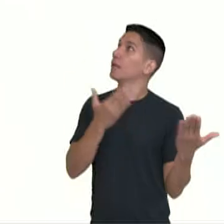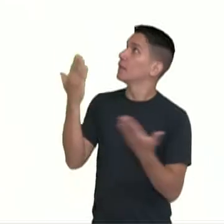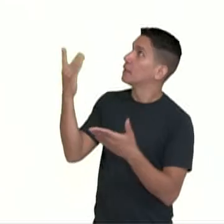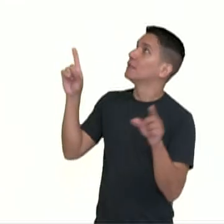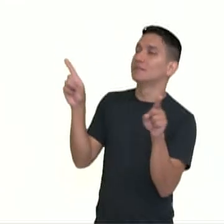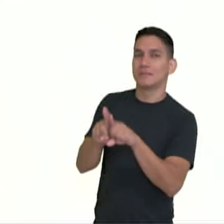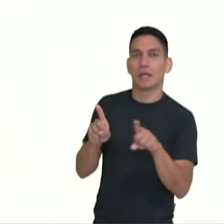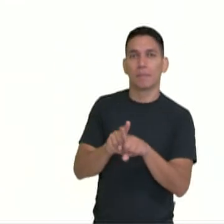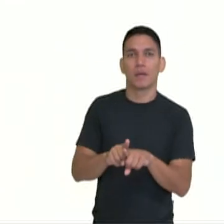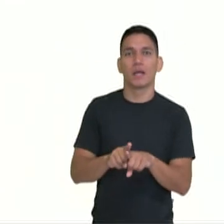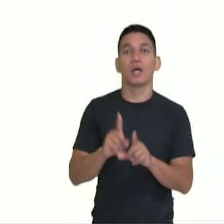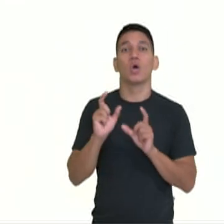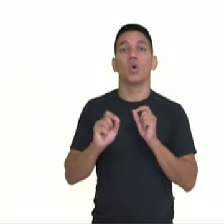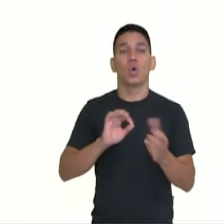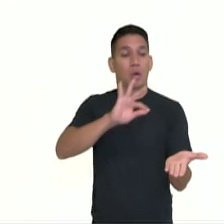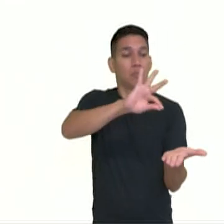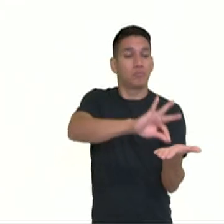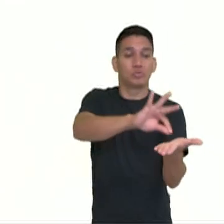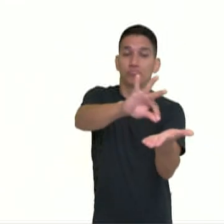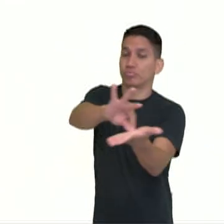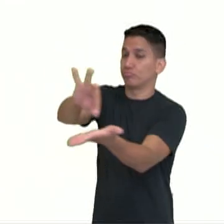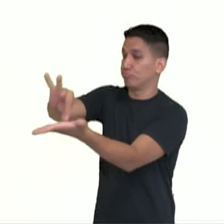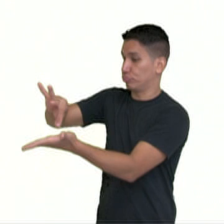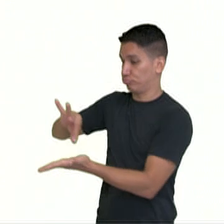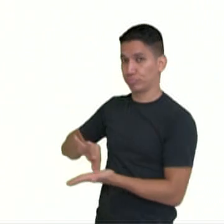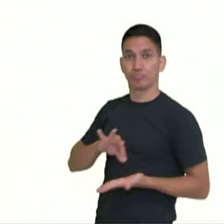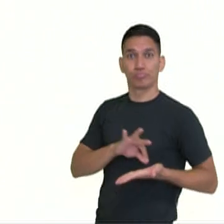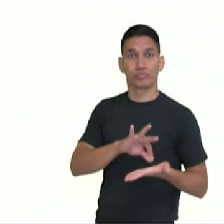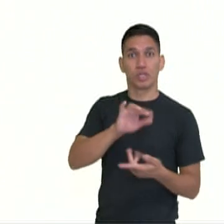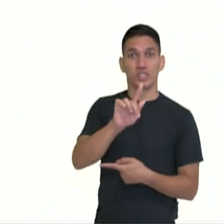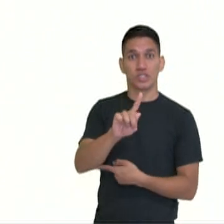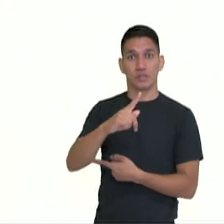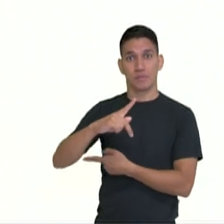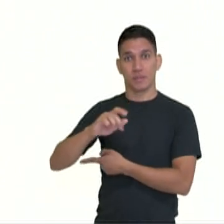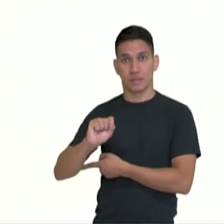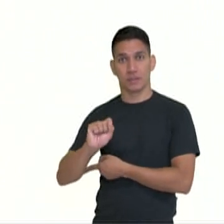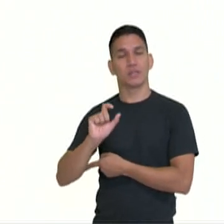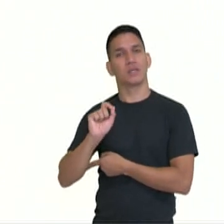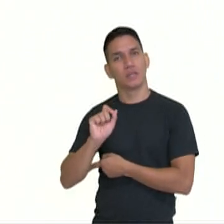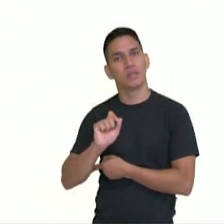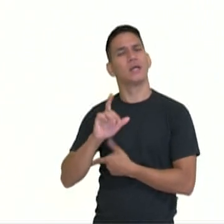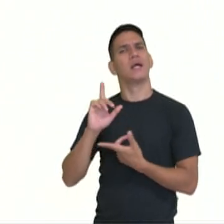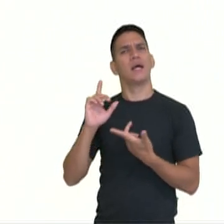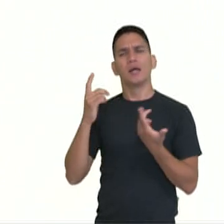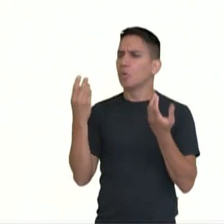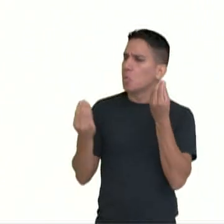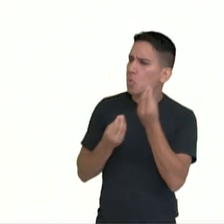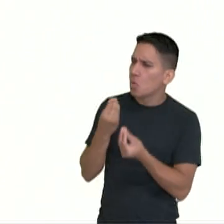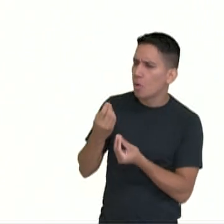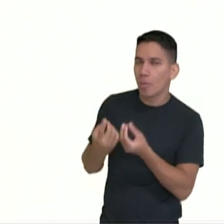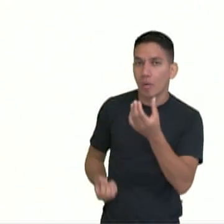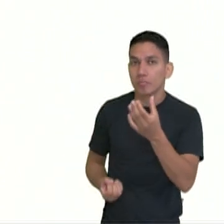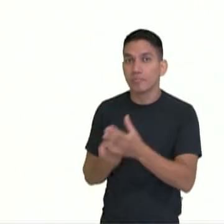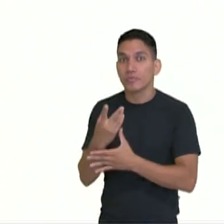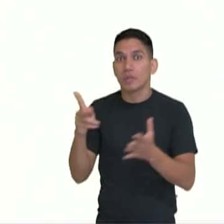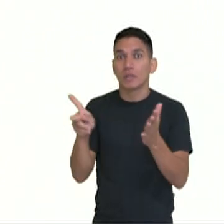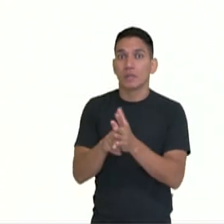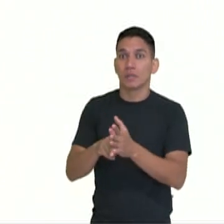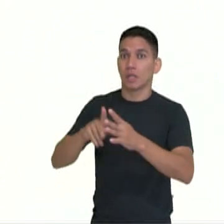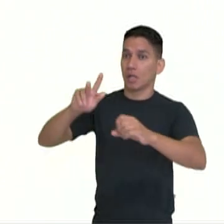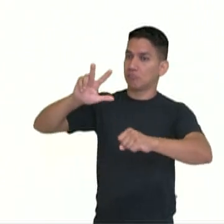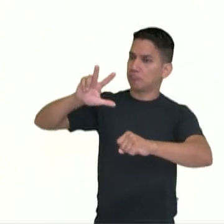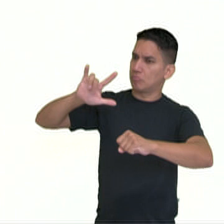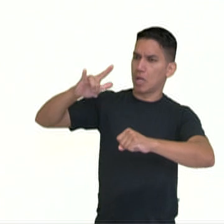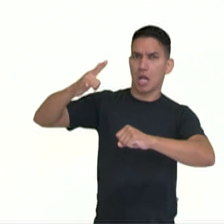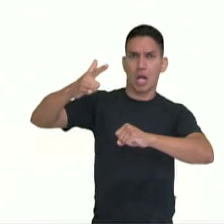também o sistema de posicionamento global, que é o GPS, formado por satélites